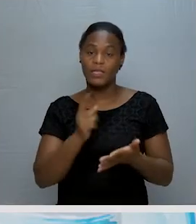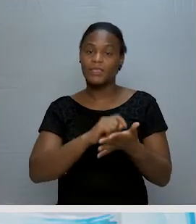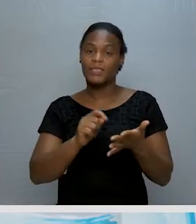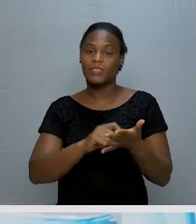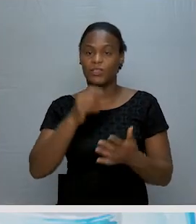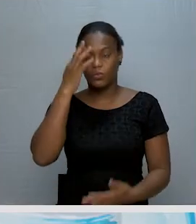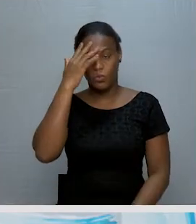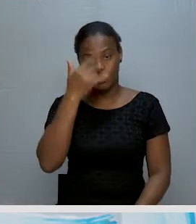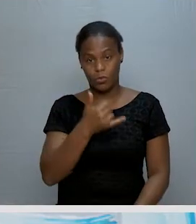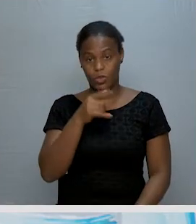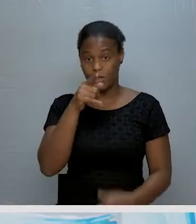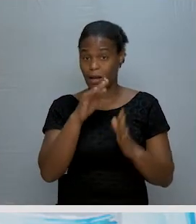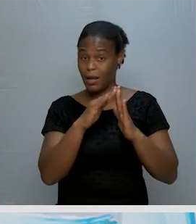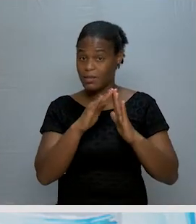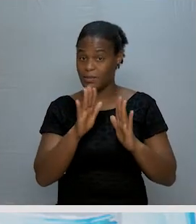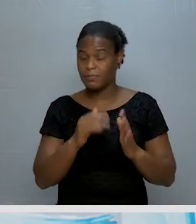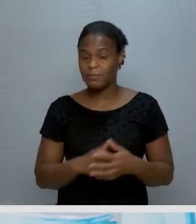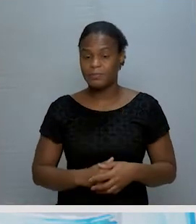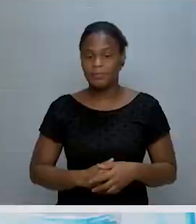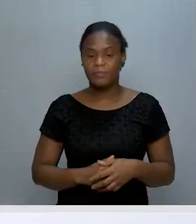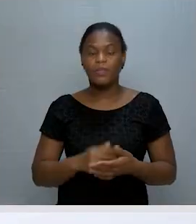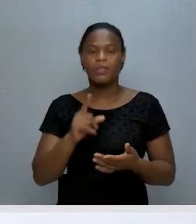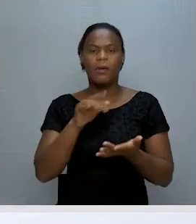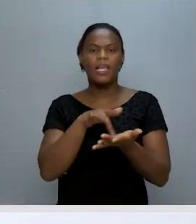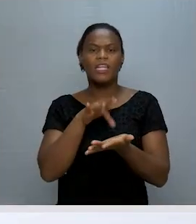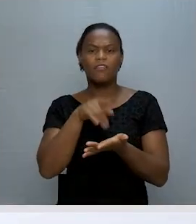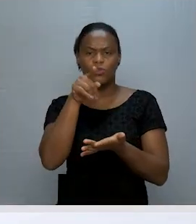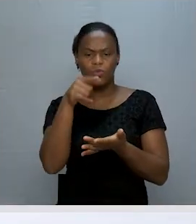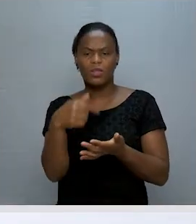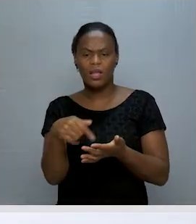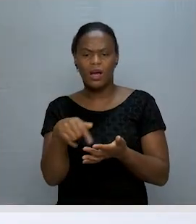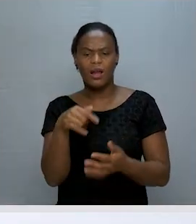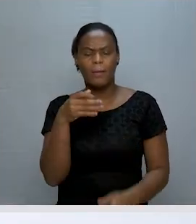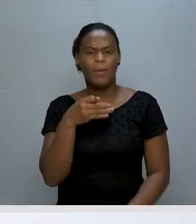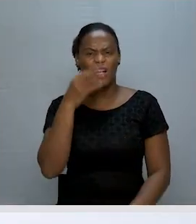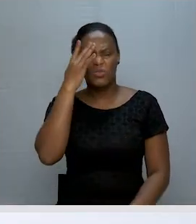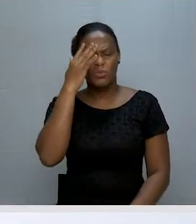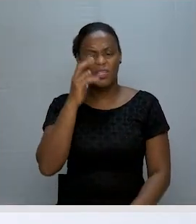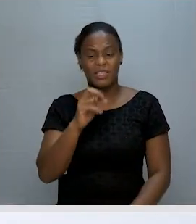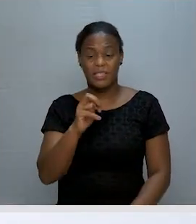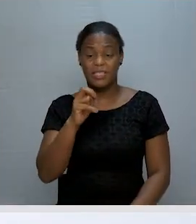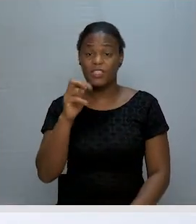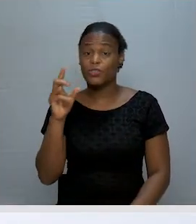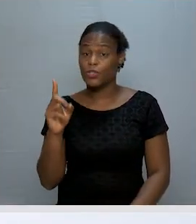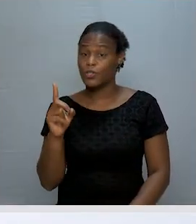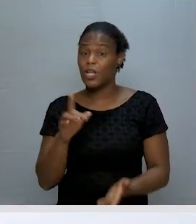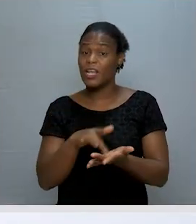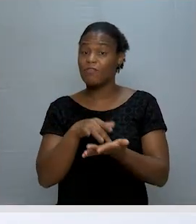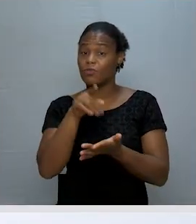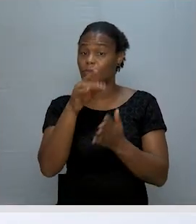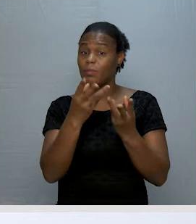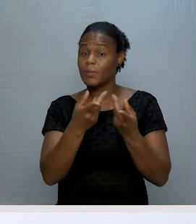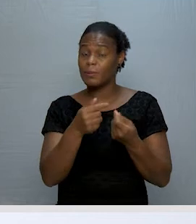ao exercício 2 que vão fazer lá em casa, que está no livro, na página